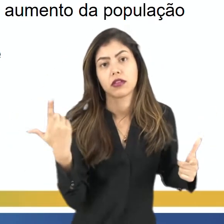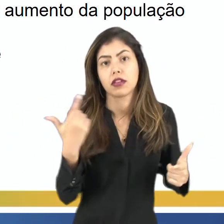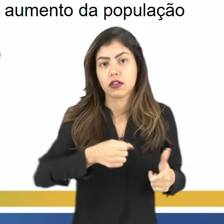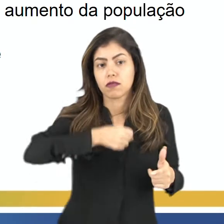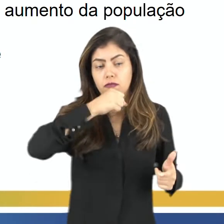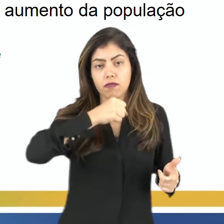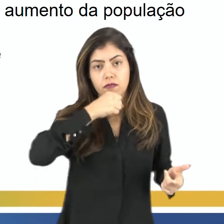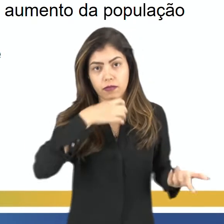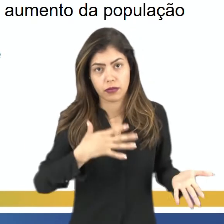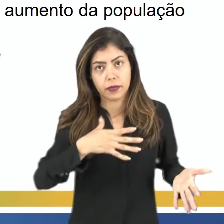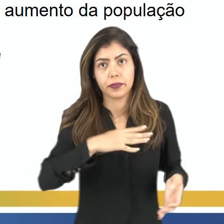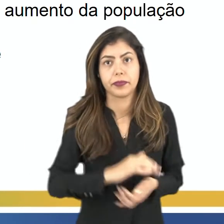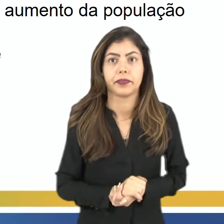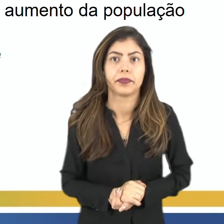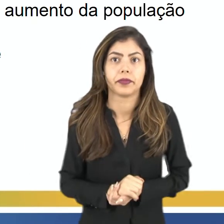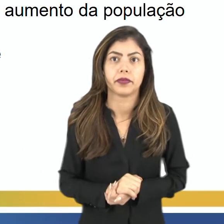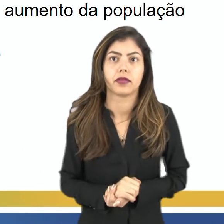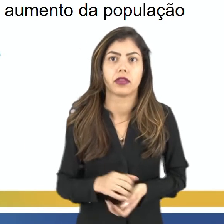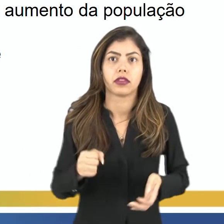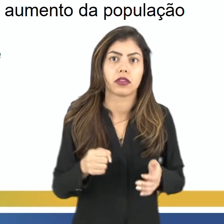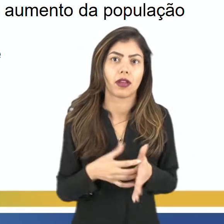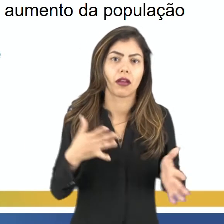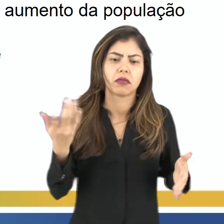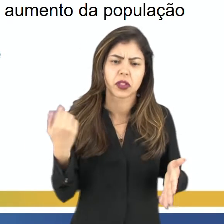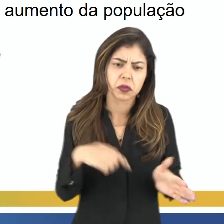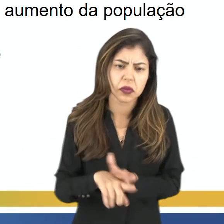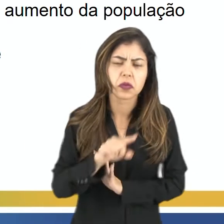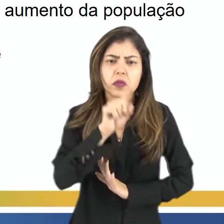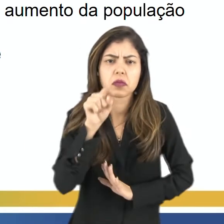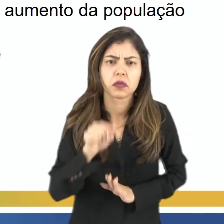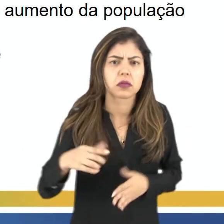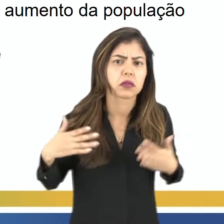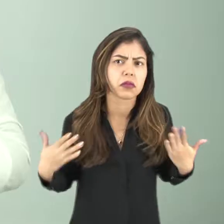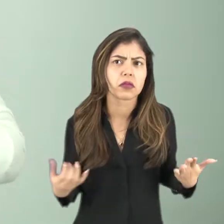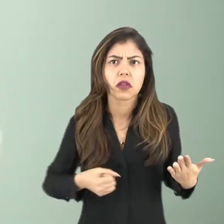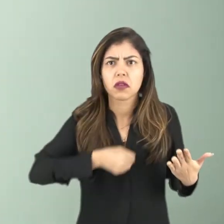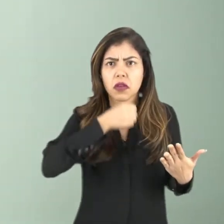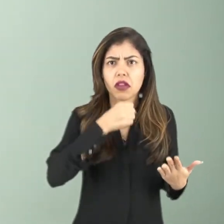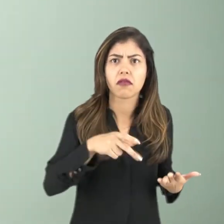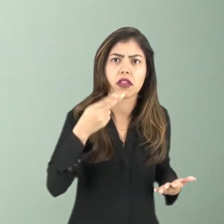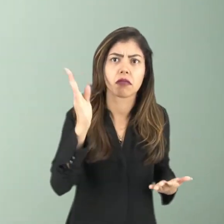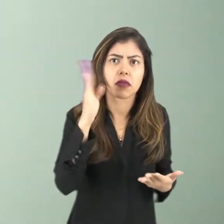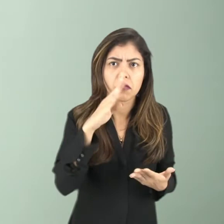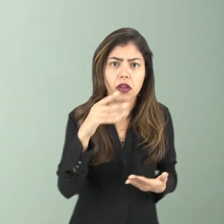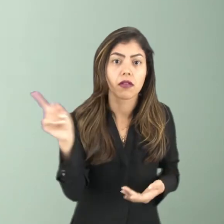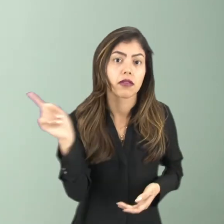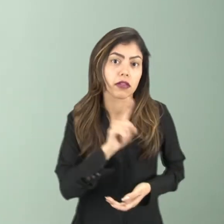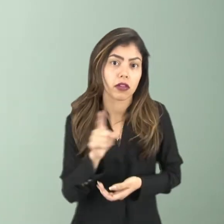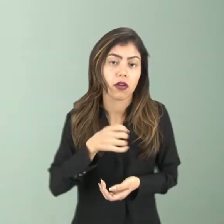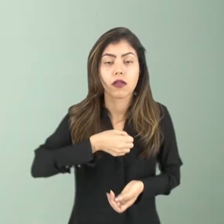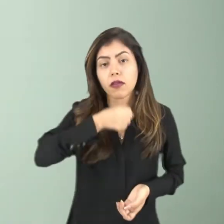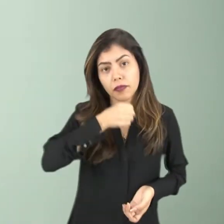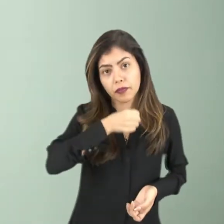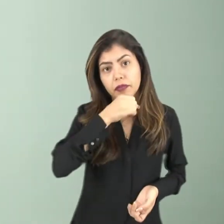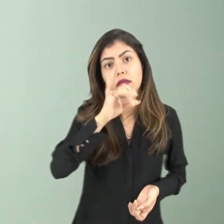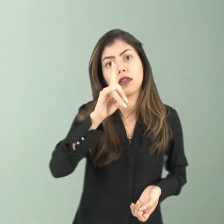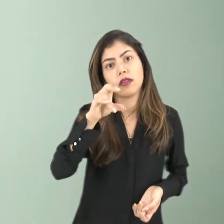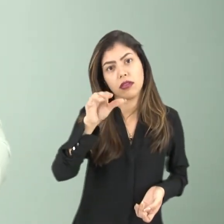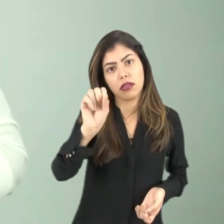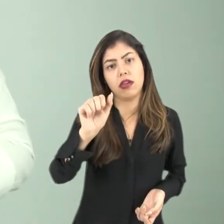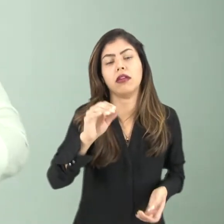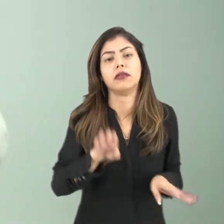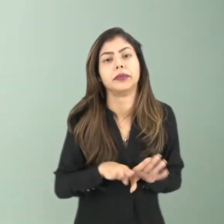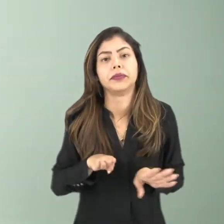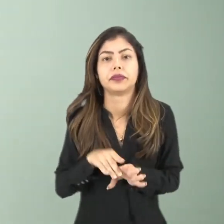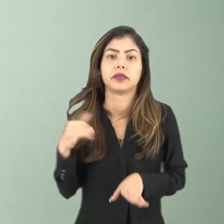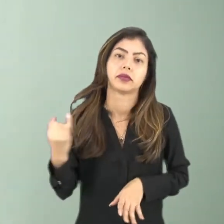inativa, principalmente de idosos. E aí muitos se questionam, poxa, os idosos são sempre criticados? Não, pessoal, os